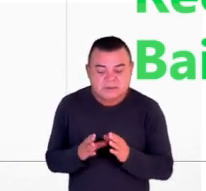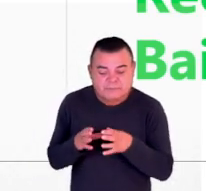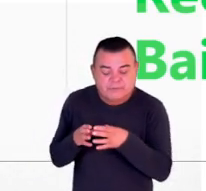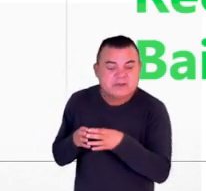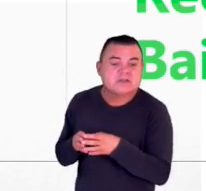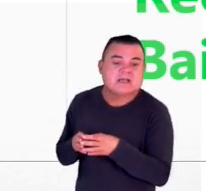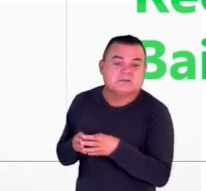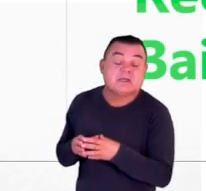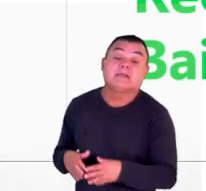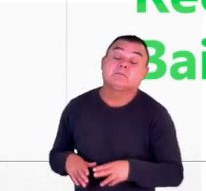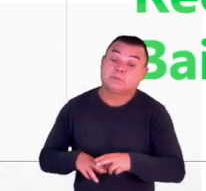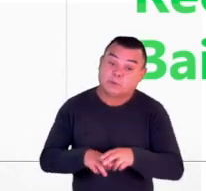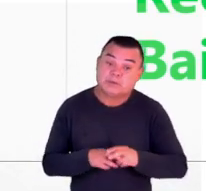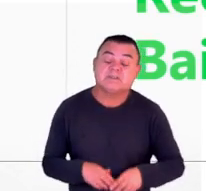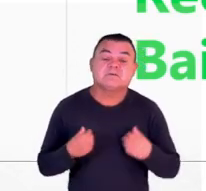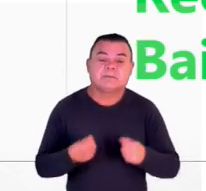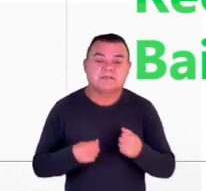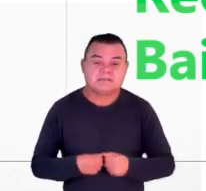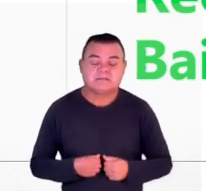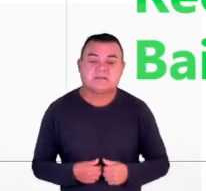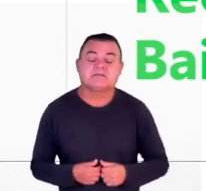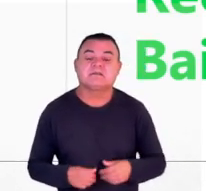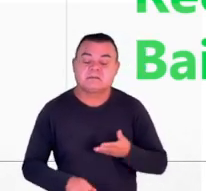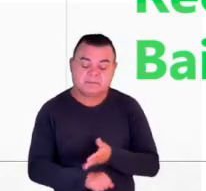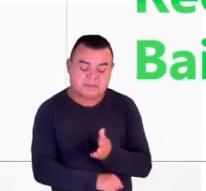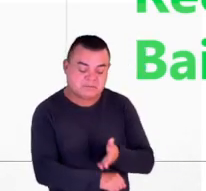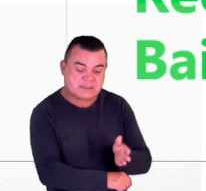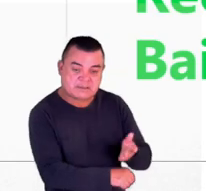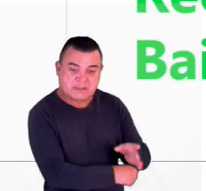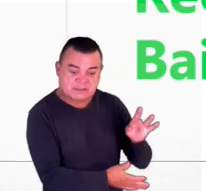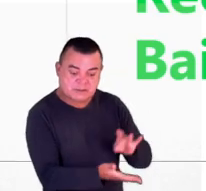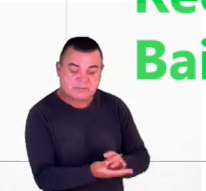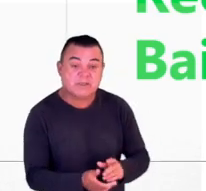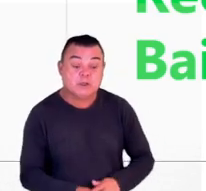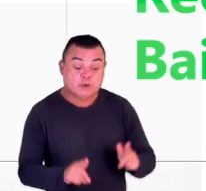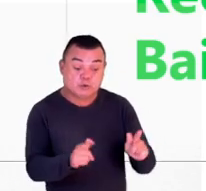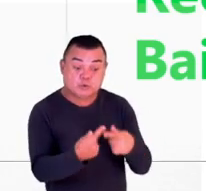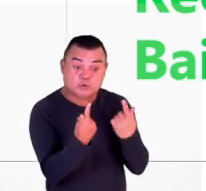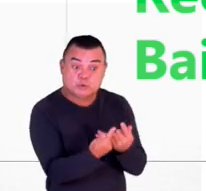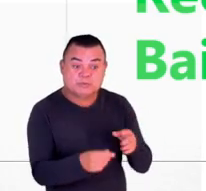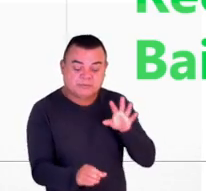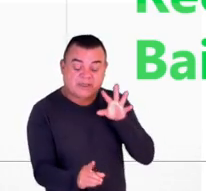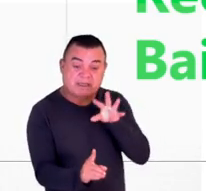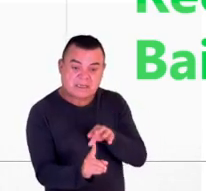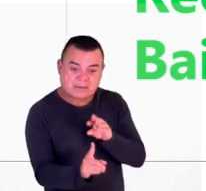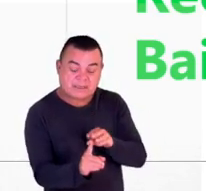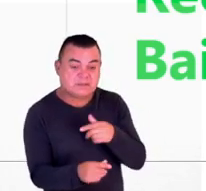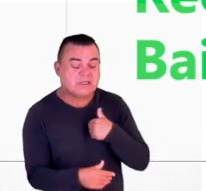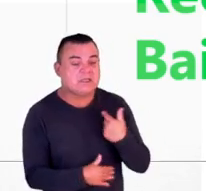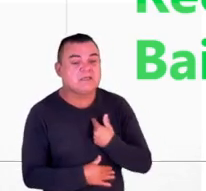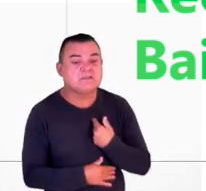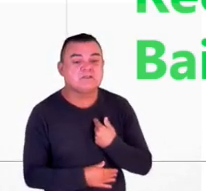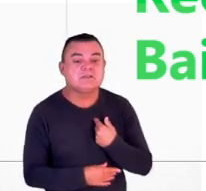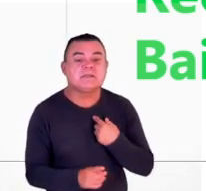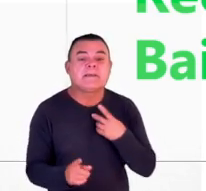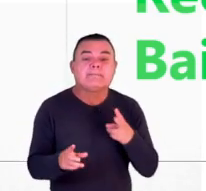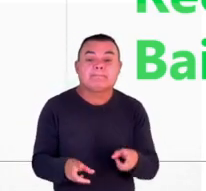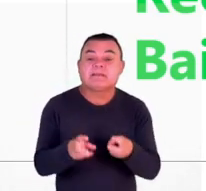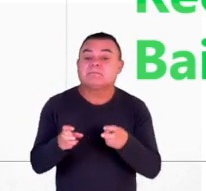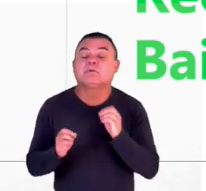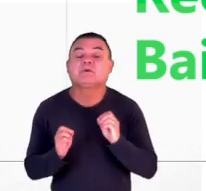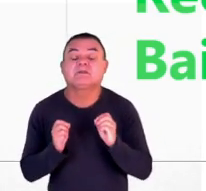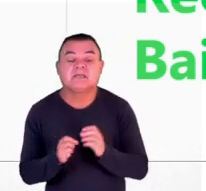eh a essa participação ativa dos grupos vulneráveis pra gente também identificar né O que é mais